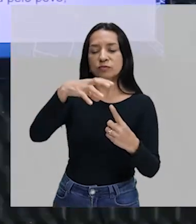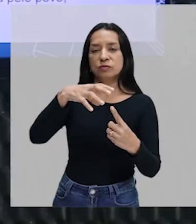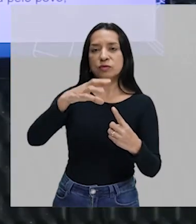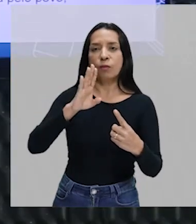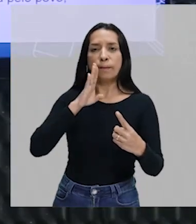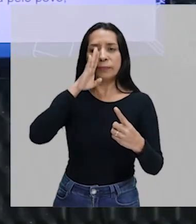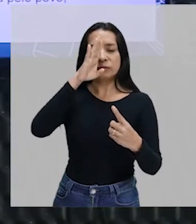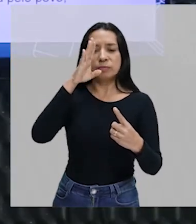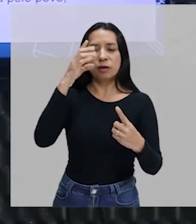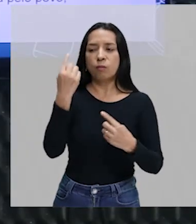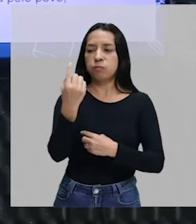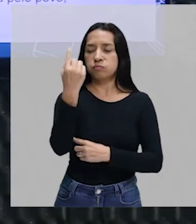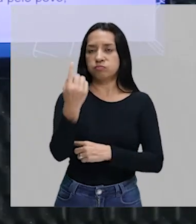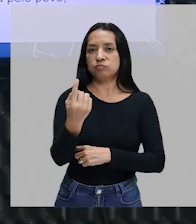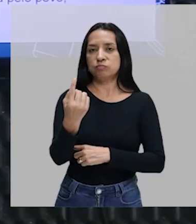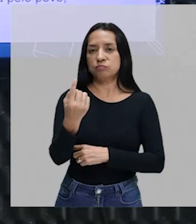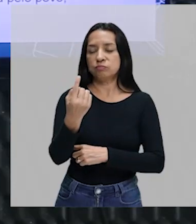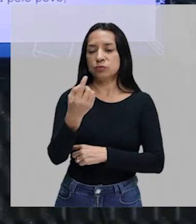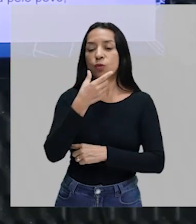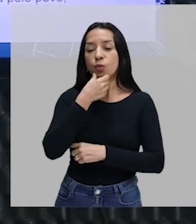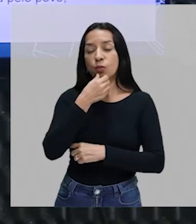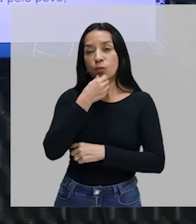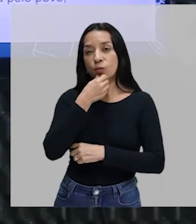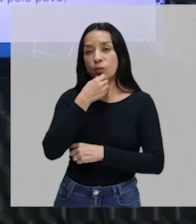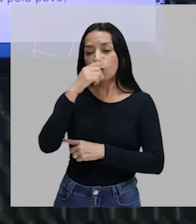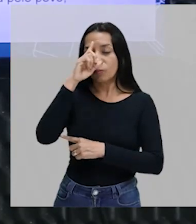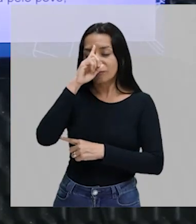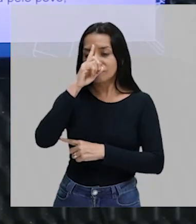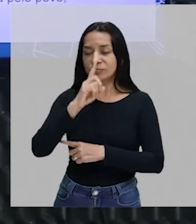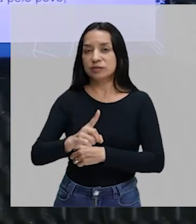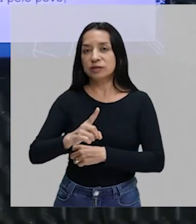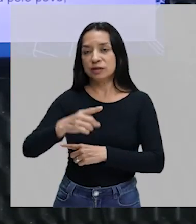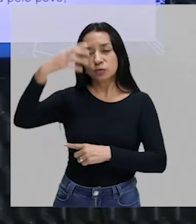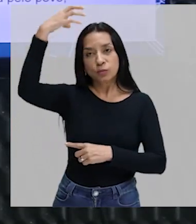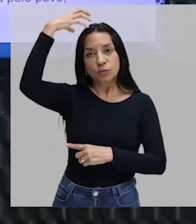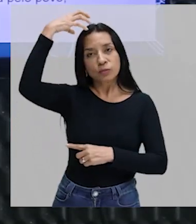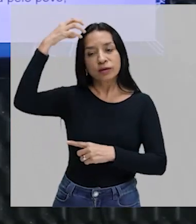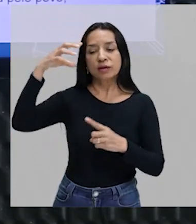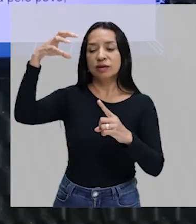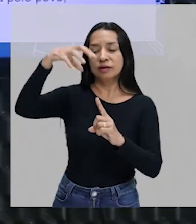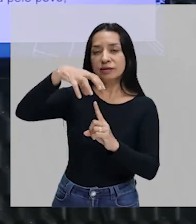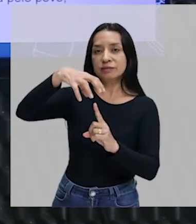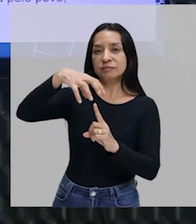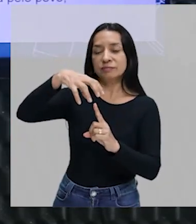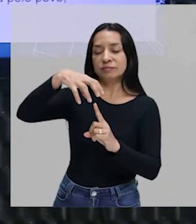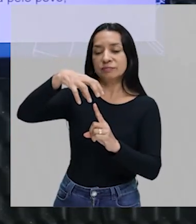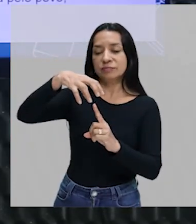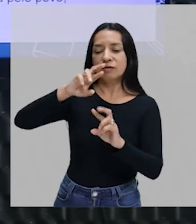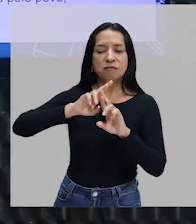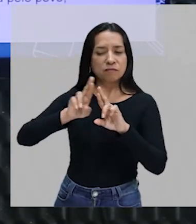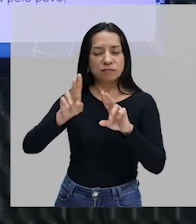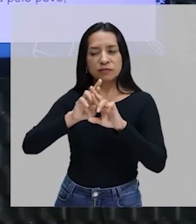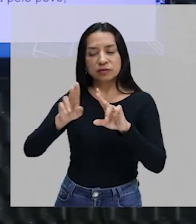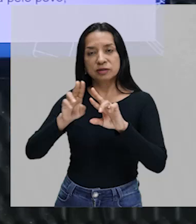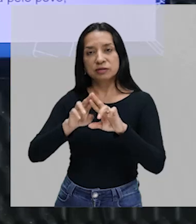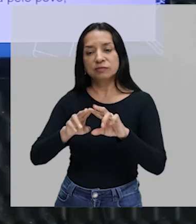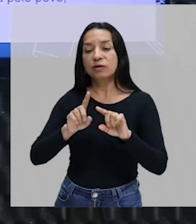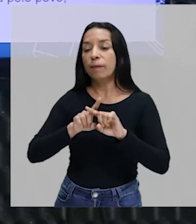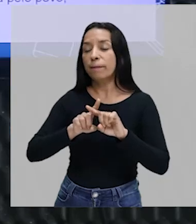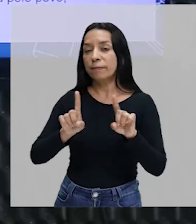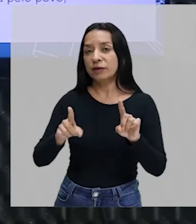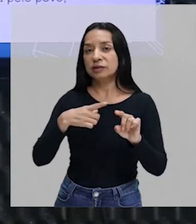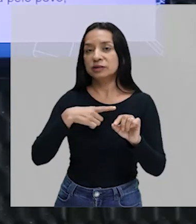soberano. É o governo comandado por um rei, por um imperador, por um faraó. Aí são várias variáveis. Mas se